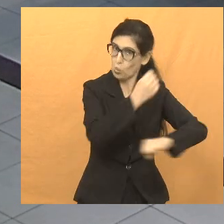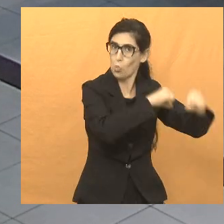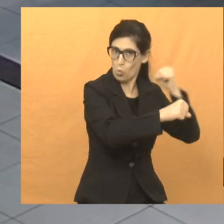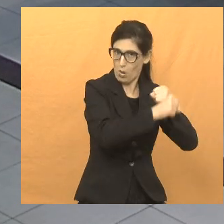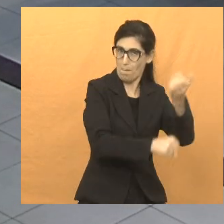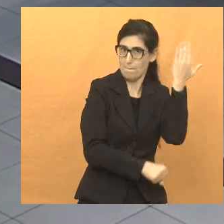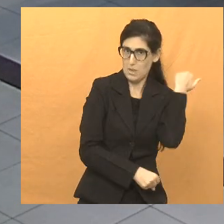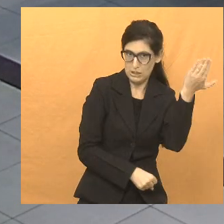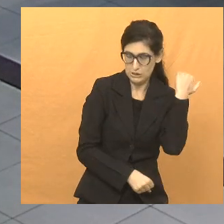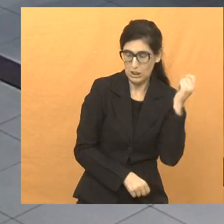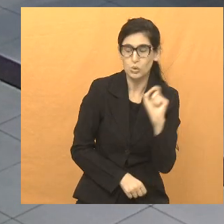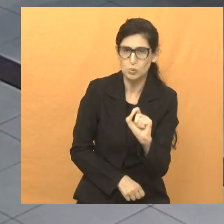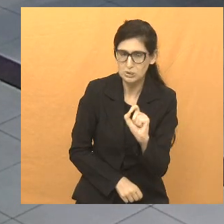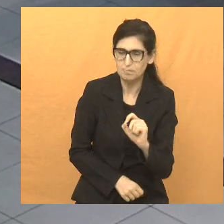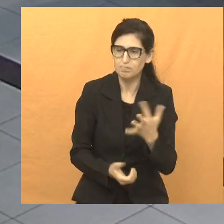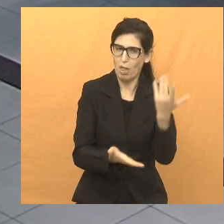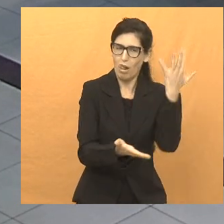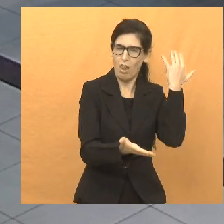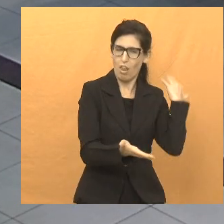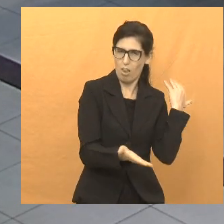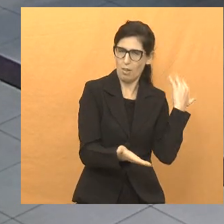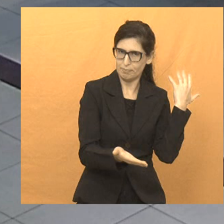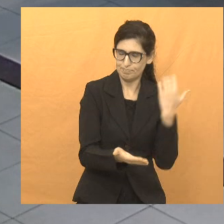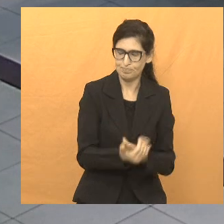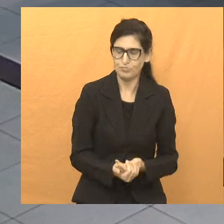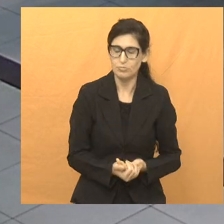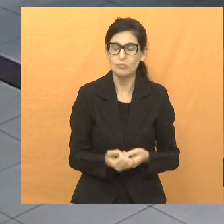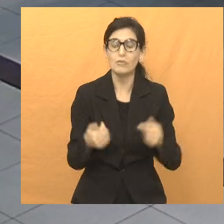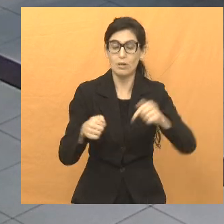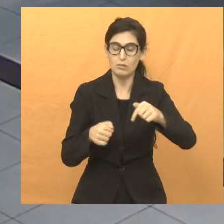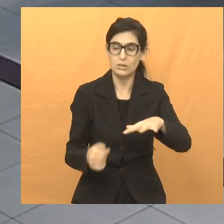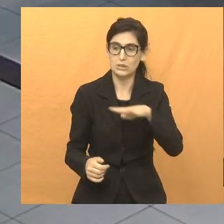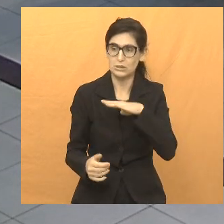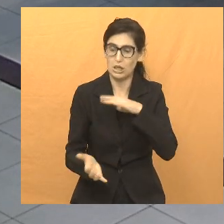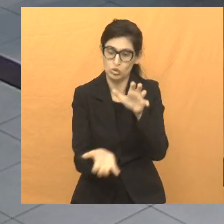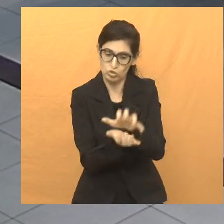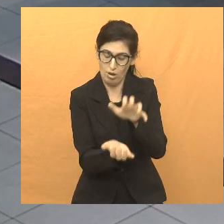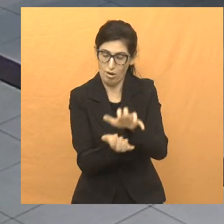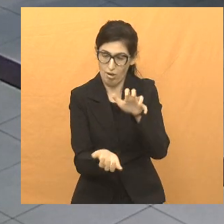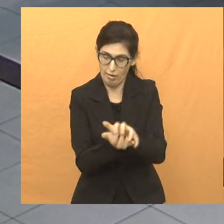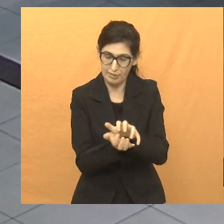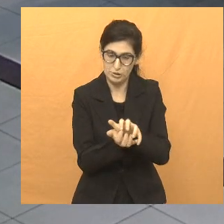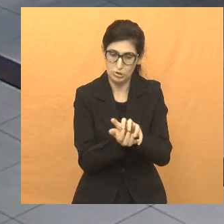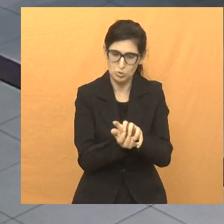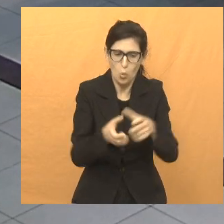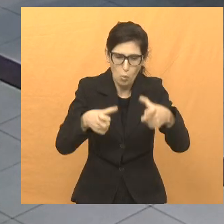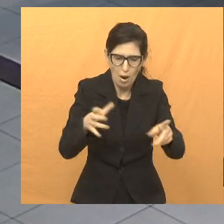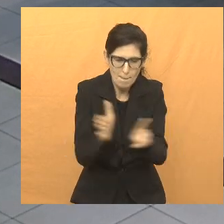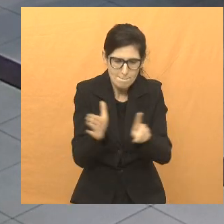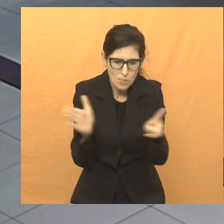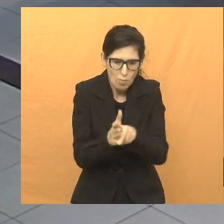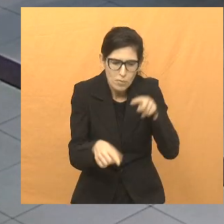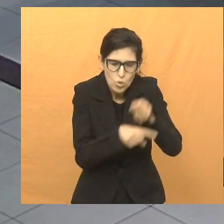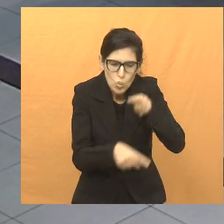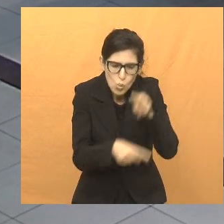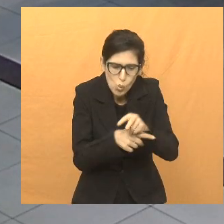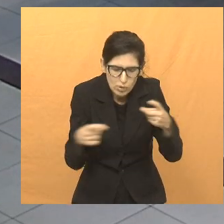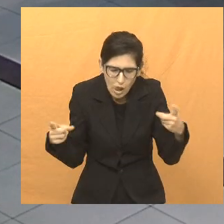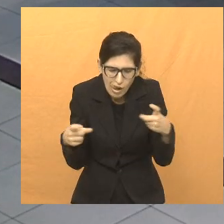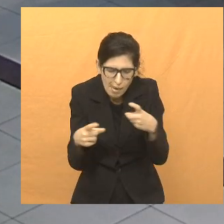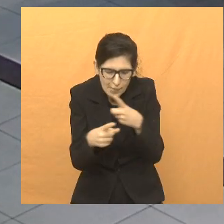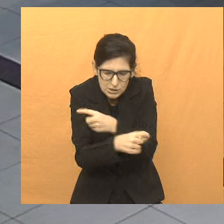atrás, aqui no município de Jacareí, a vigilância tomou a iniciativa de